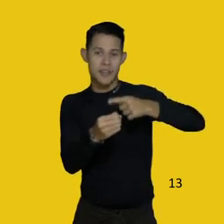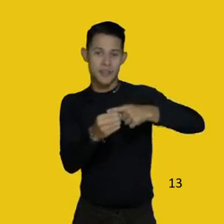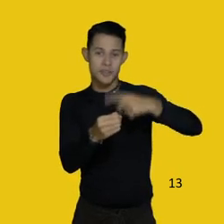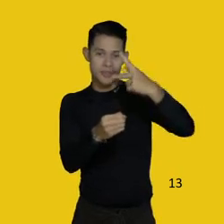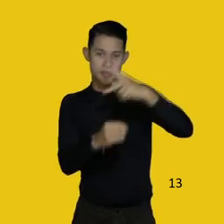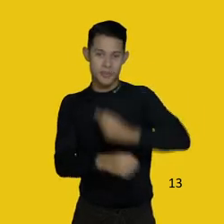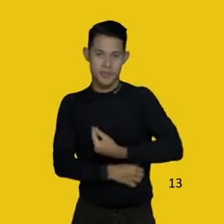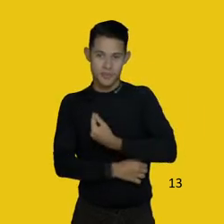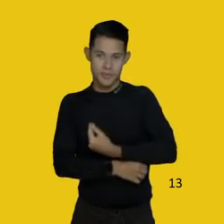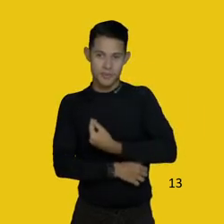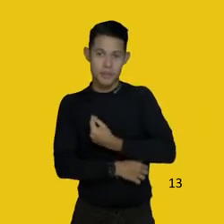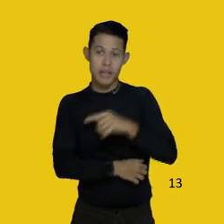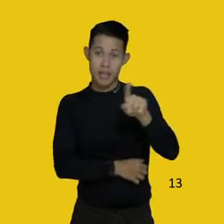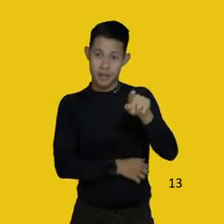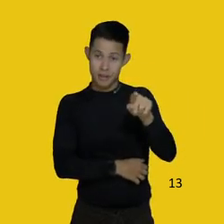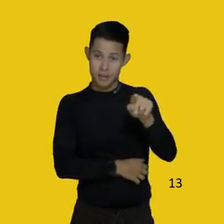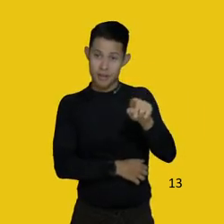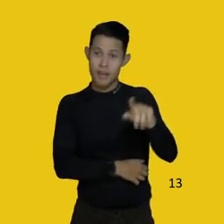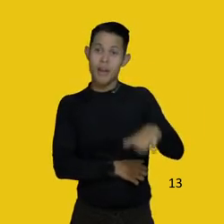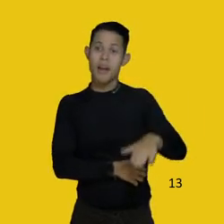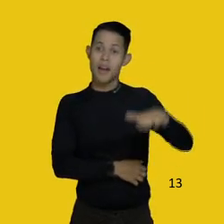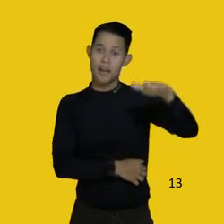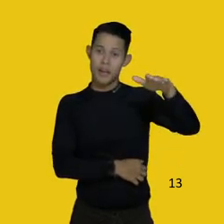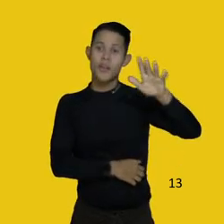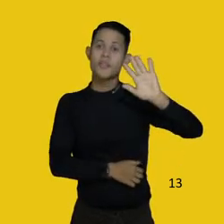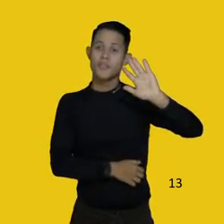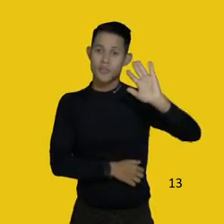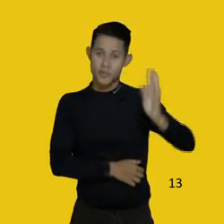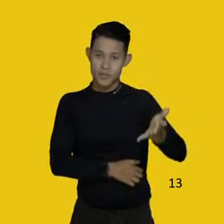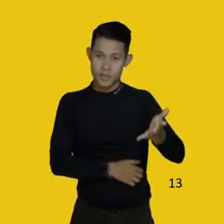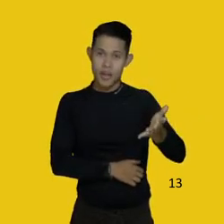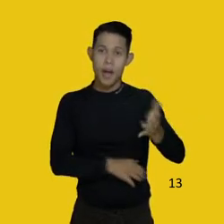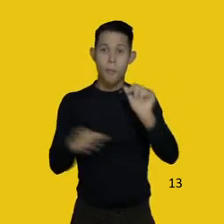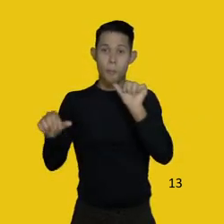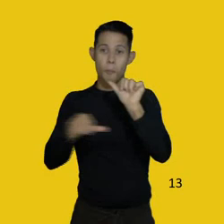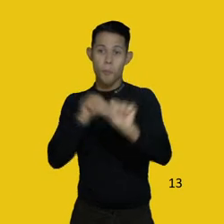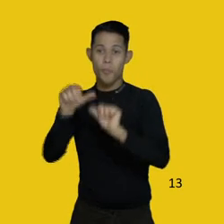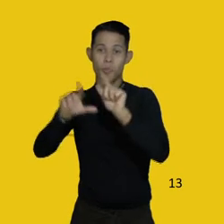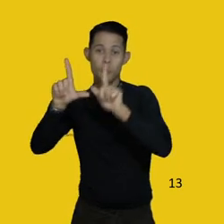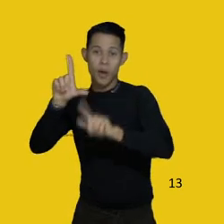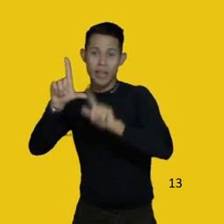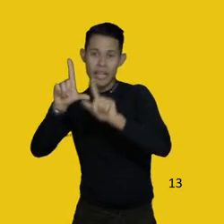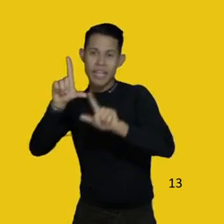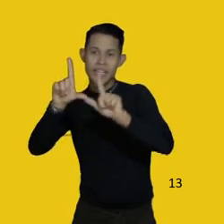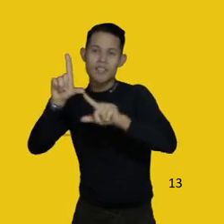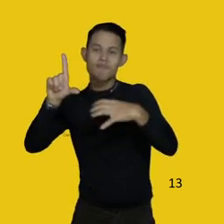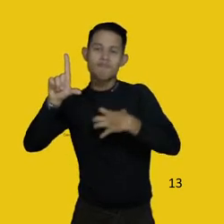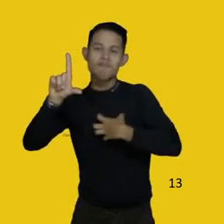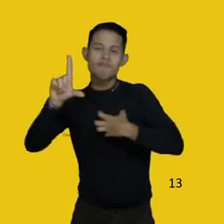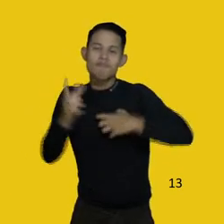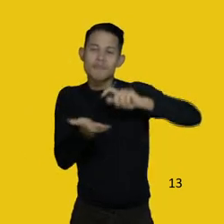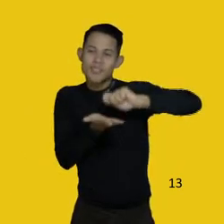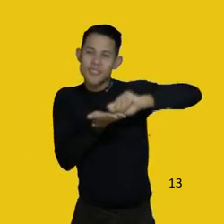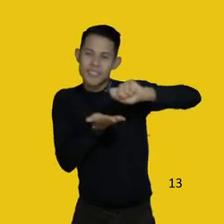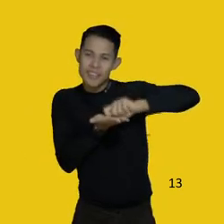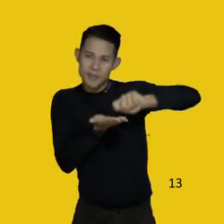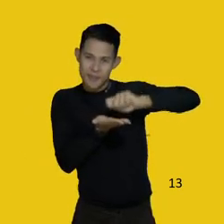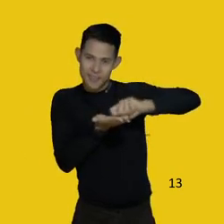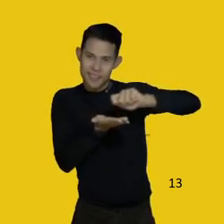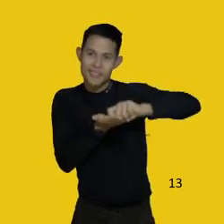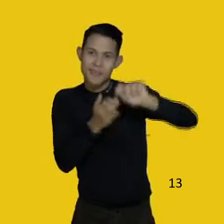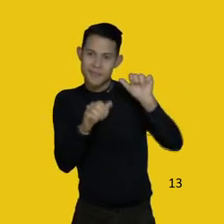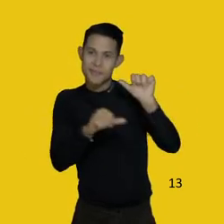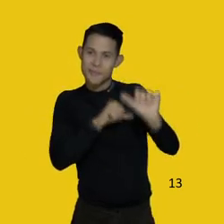adulto também já passou pra letra de forma né ela fica exatamente então um